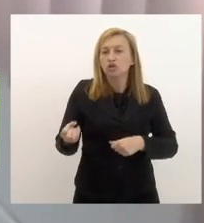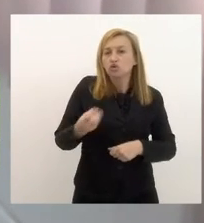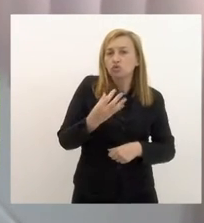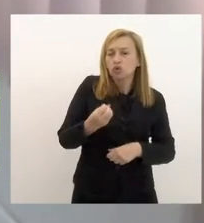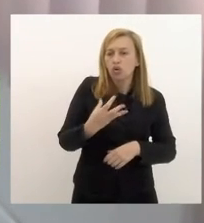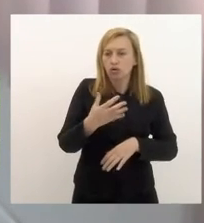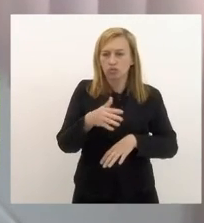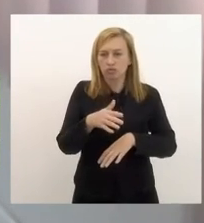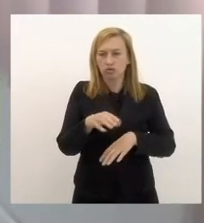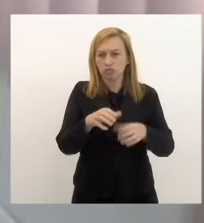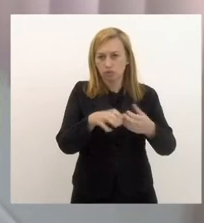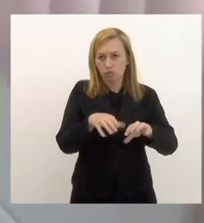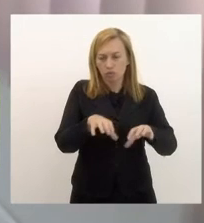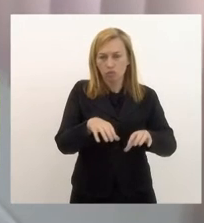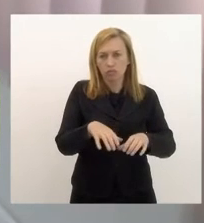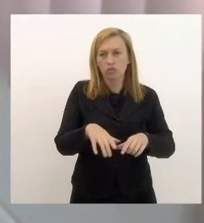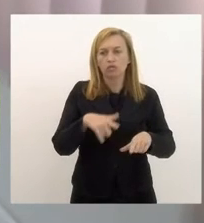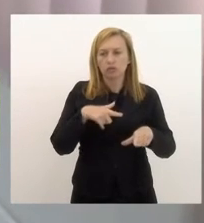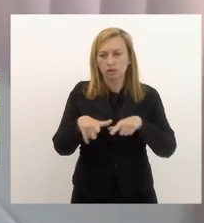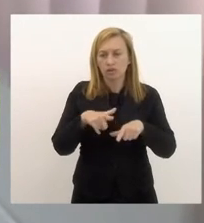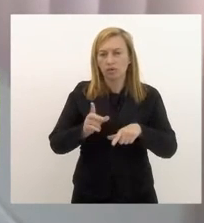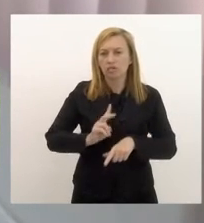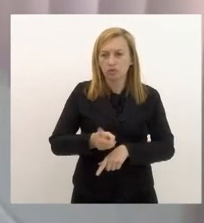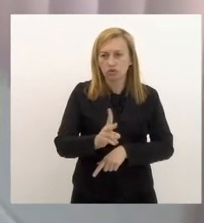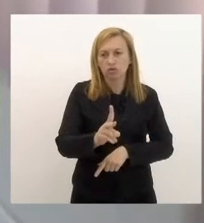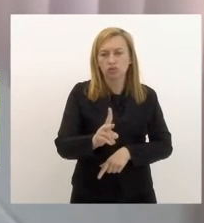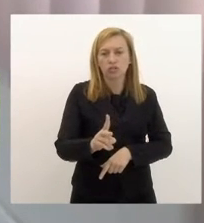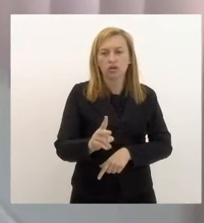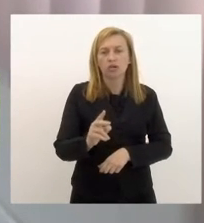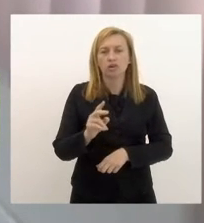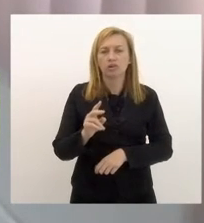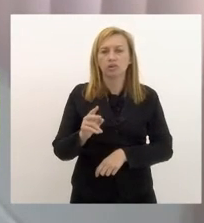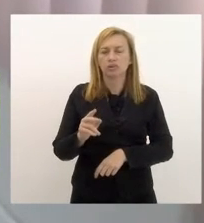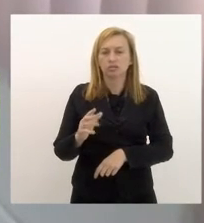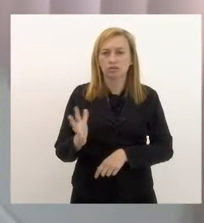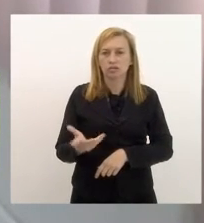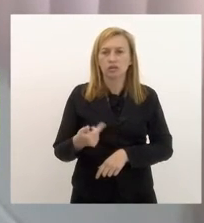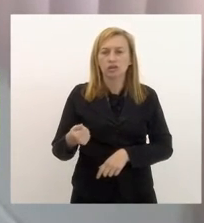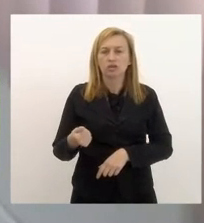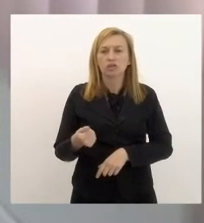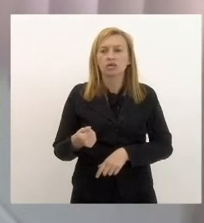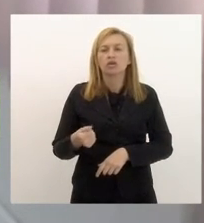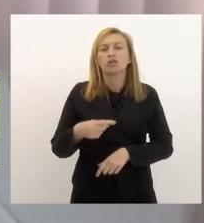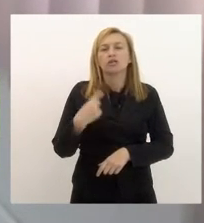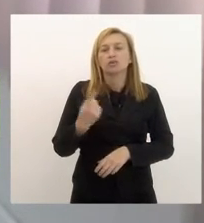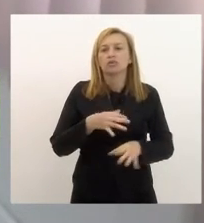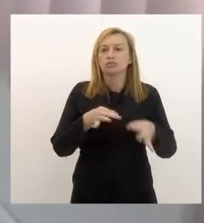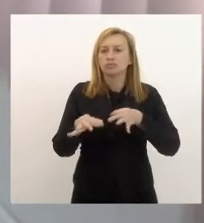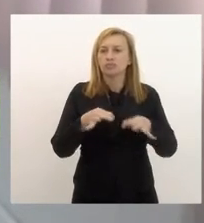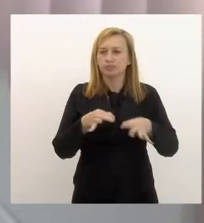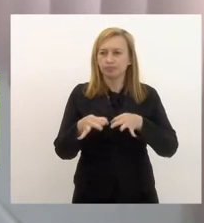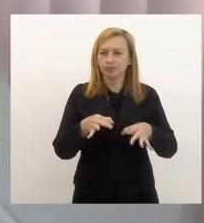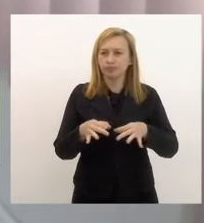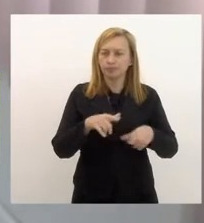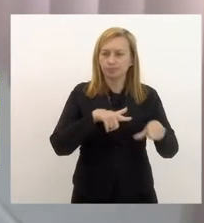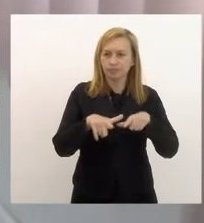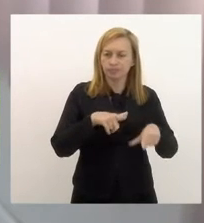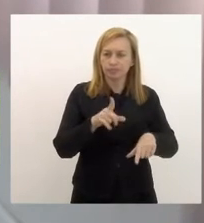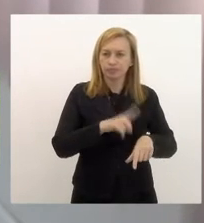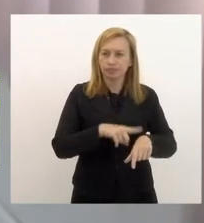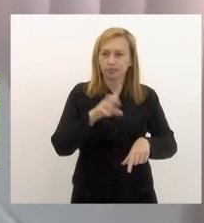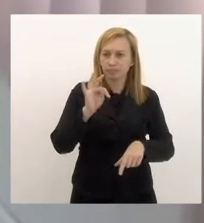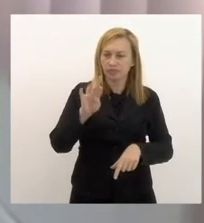convocações o serviço continuar sem parar e isso isso nosso plano de carreira atual é praticamente o